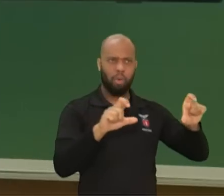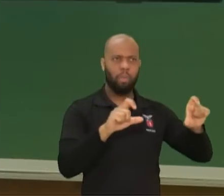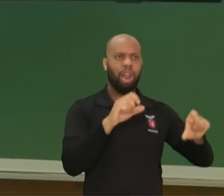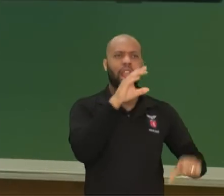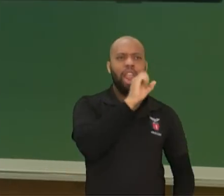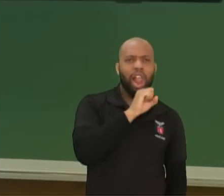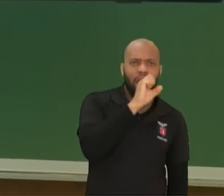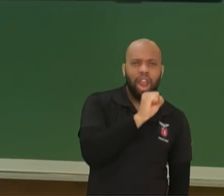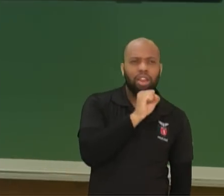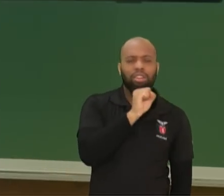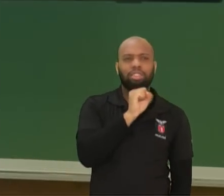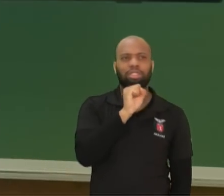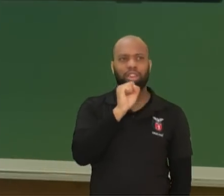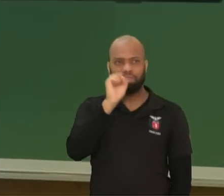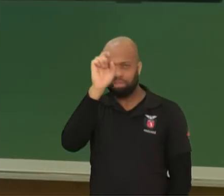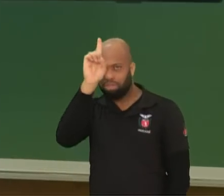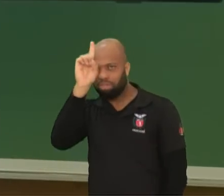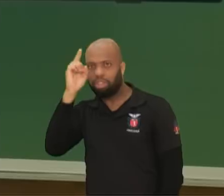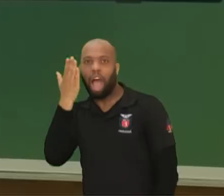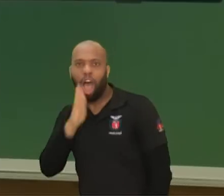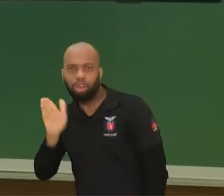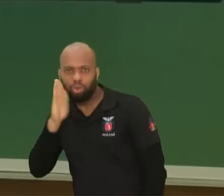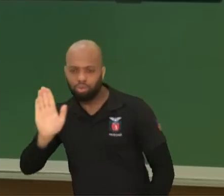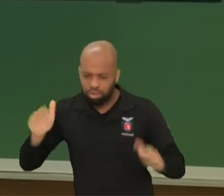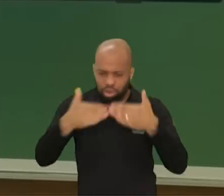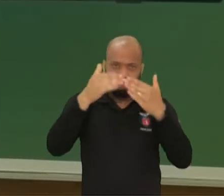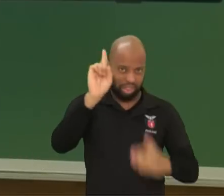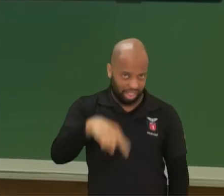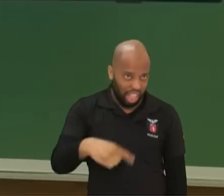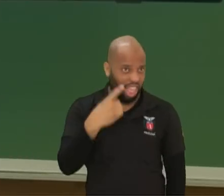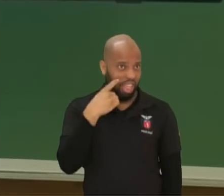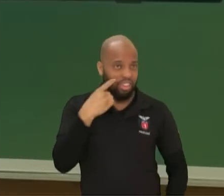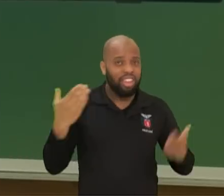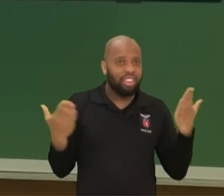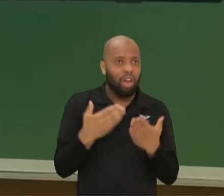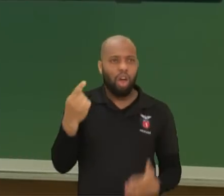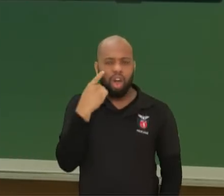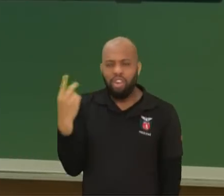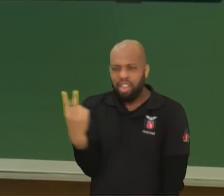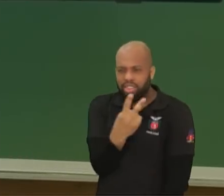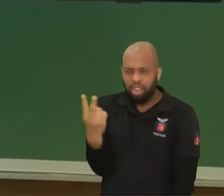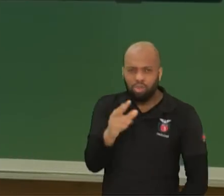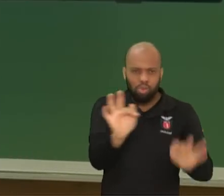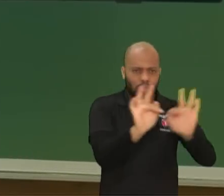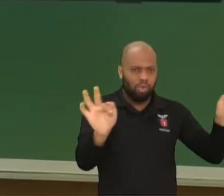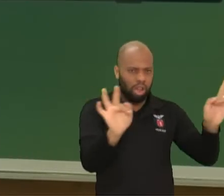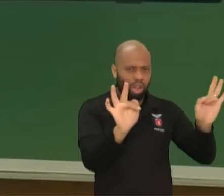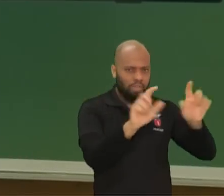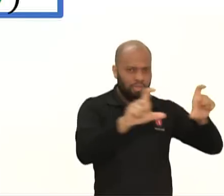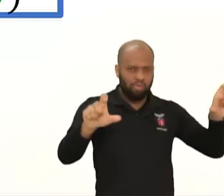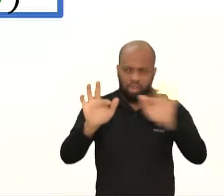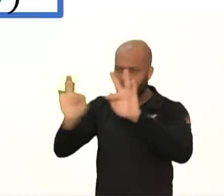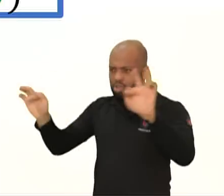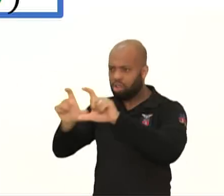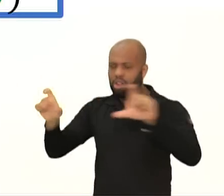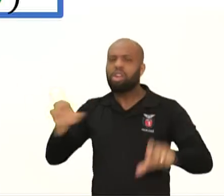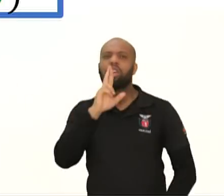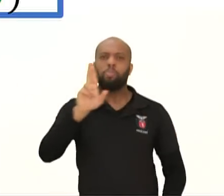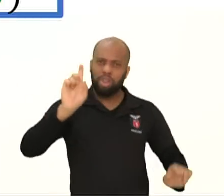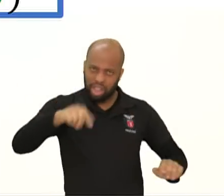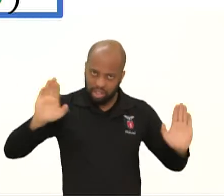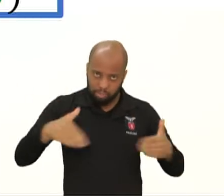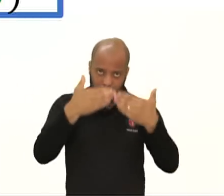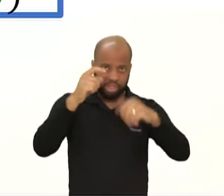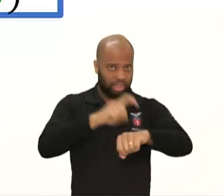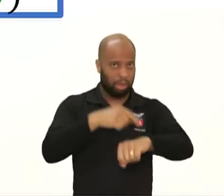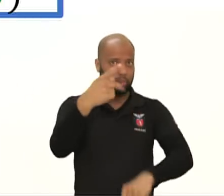equivalentes? Olha o que nós resolvemos agora, agorinha. Olhem para essas fórmulas e respondam aí, tá bom? A professora vai dar um